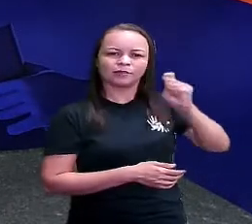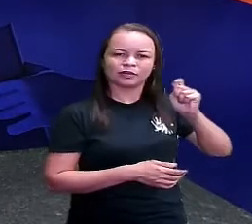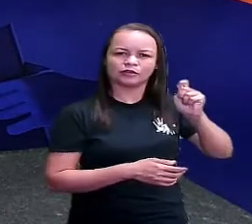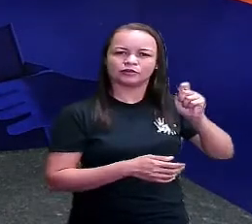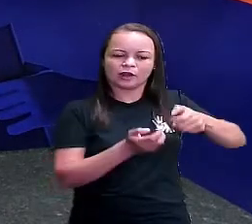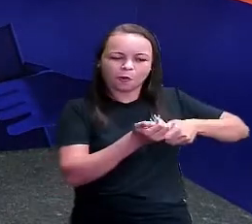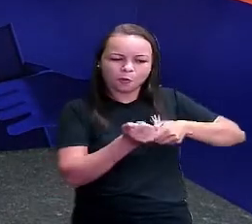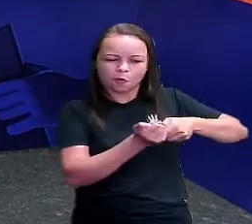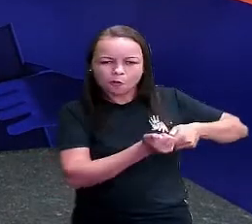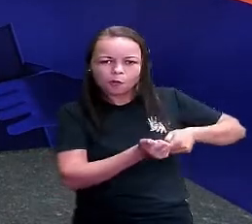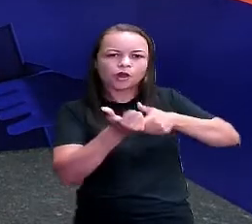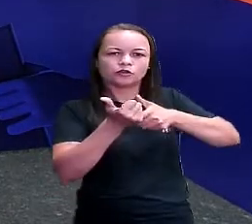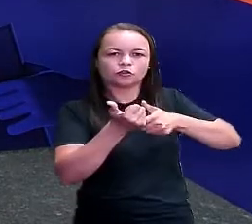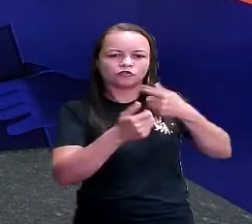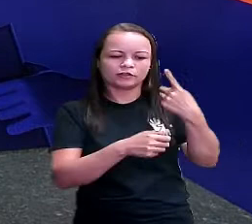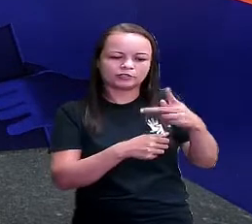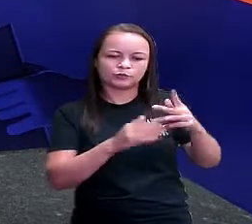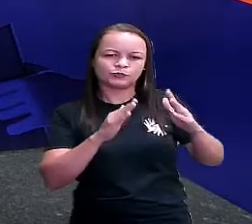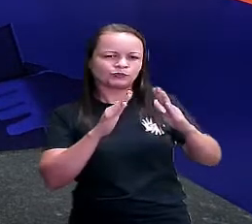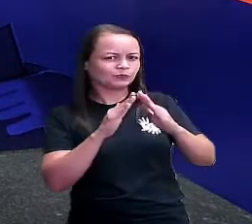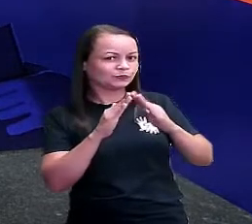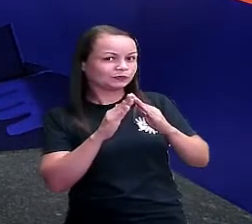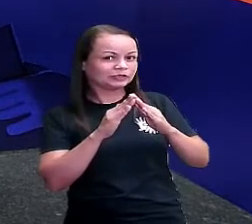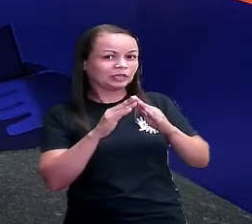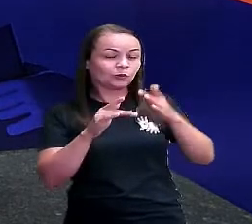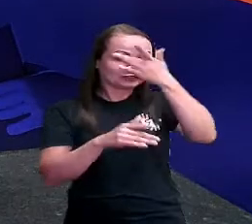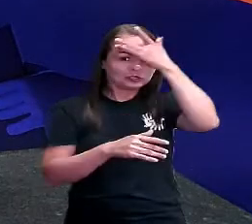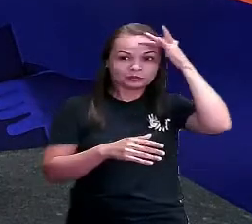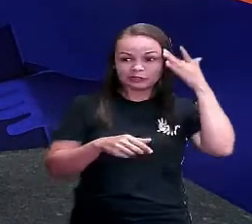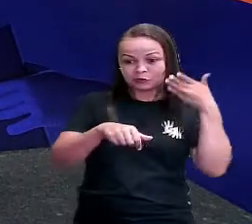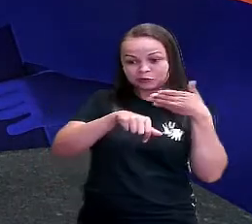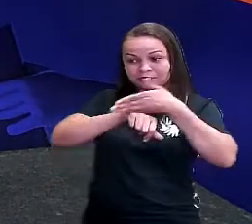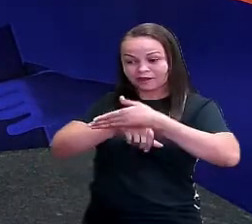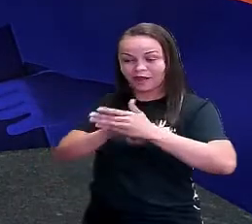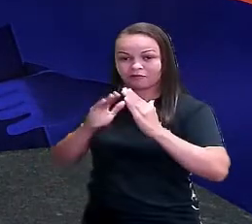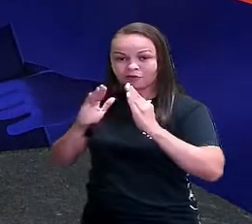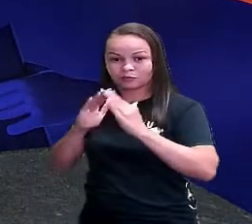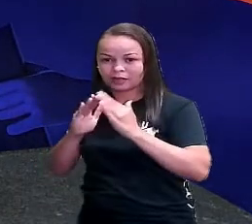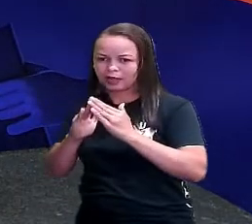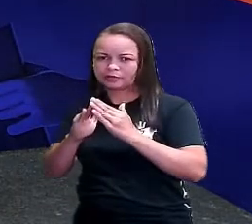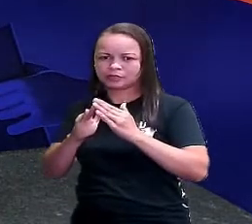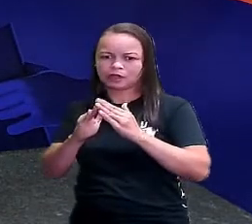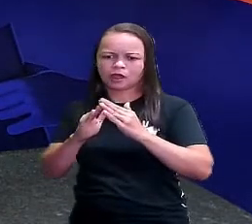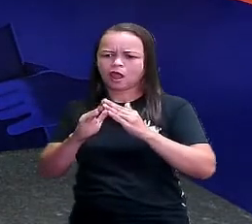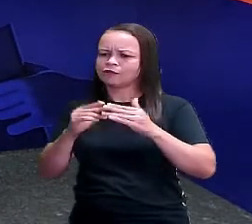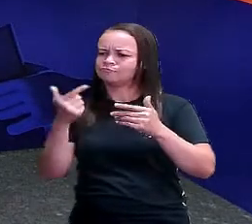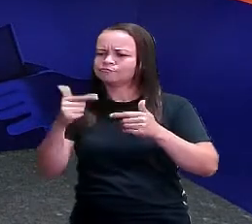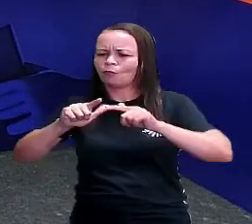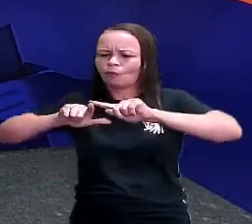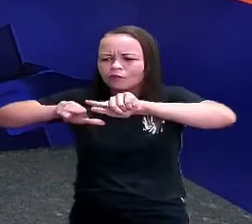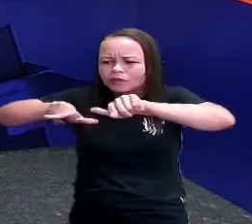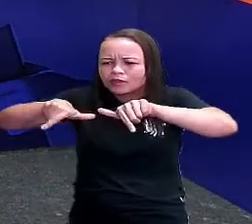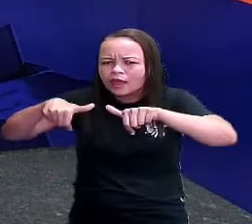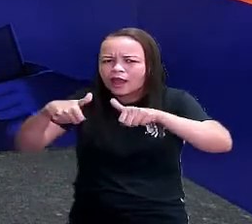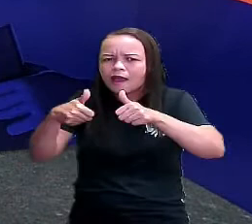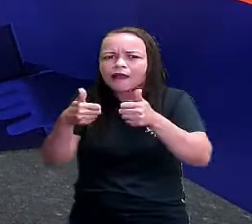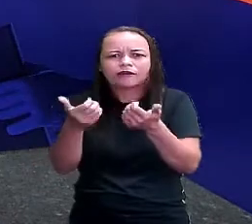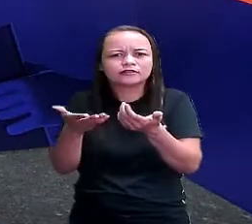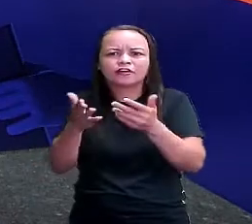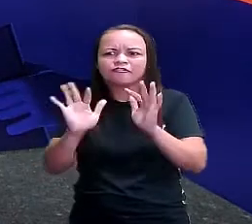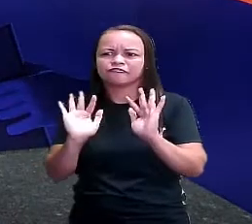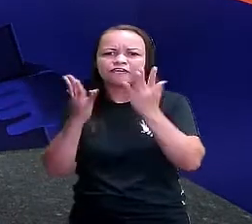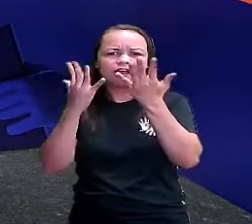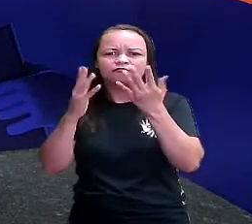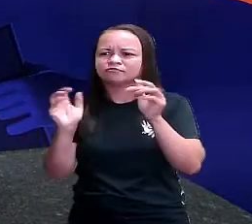em sua casa. E quando as pessoas iam para a casa daquelas pessoas, não havia nada, tudo em silêncio.